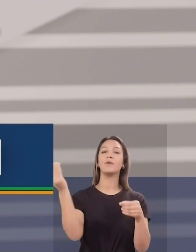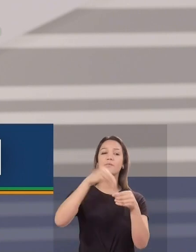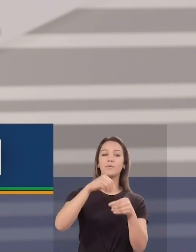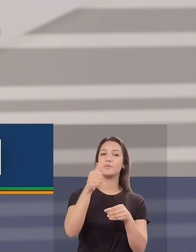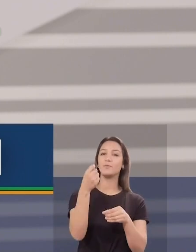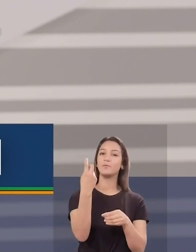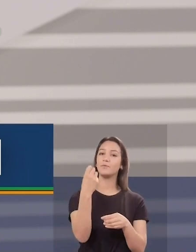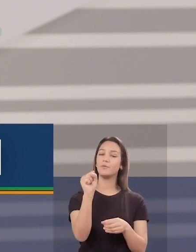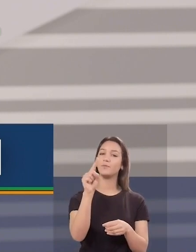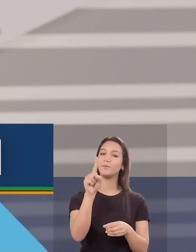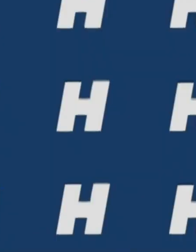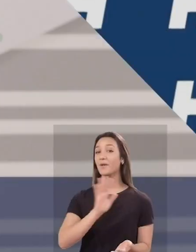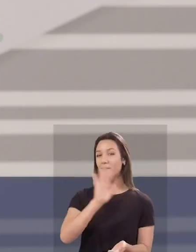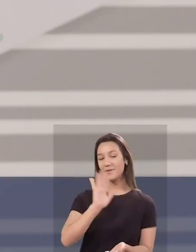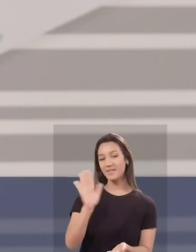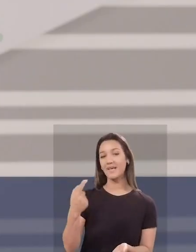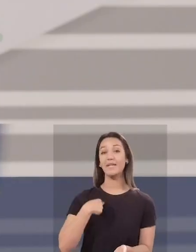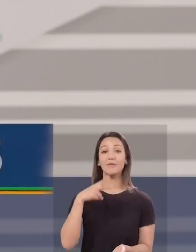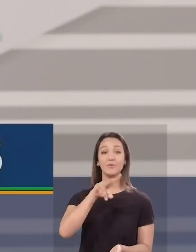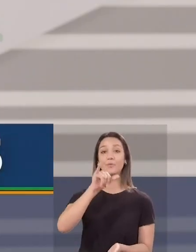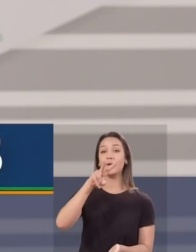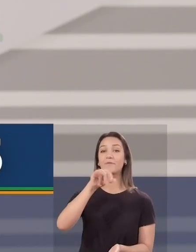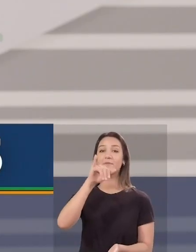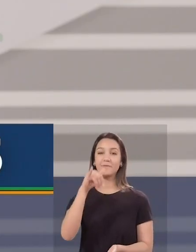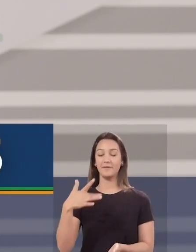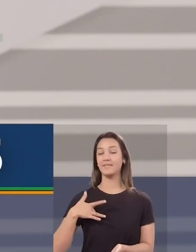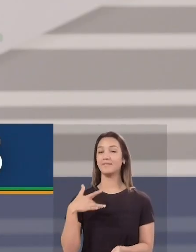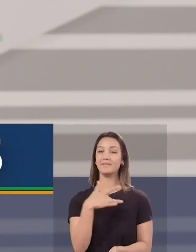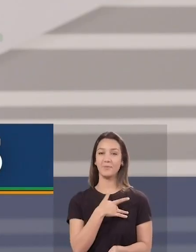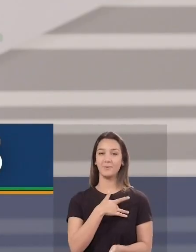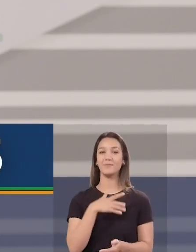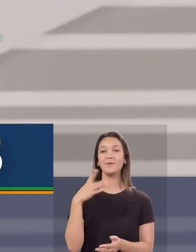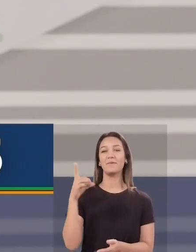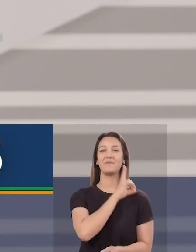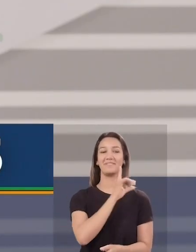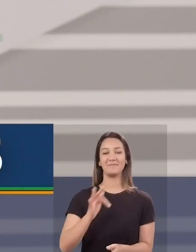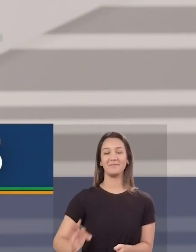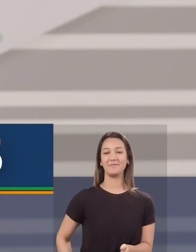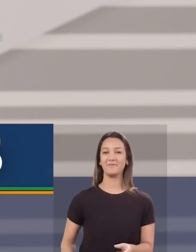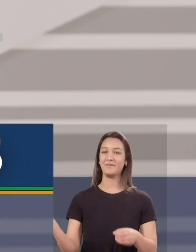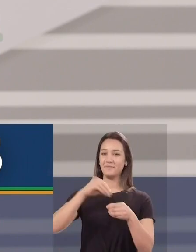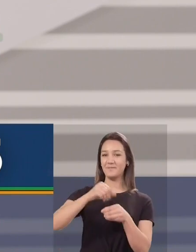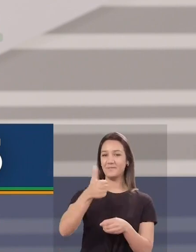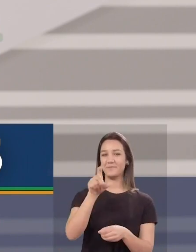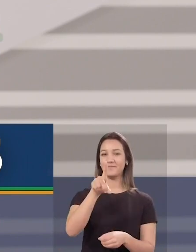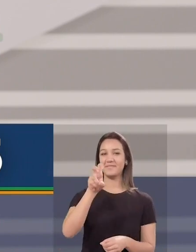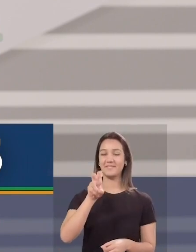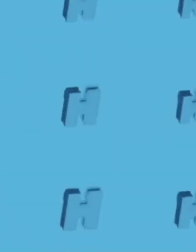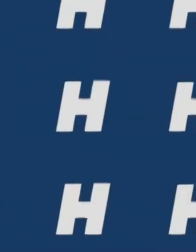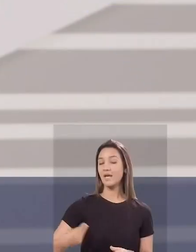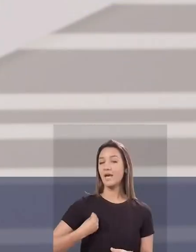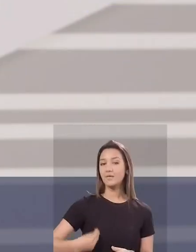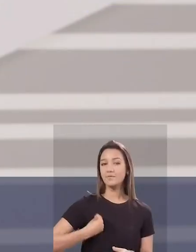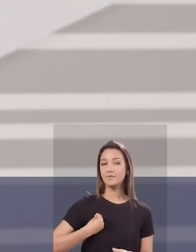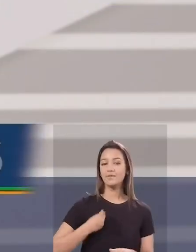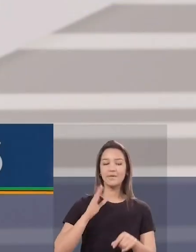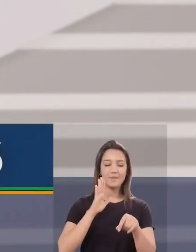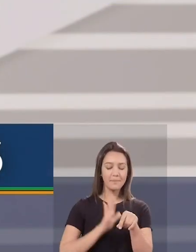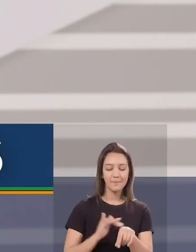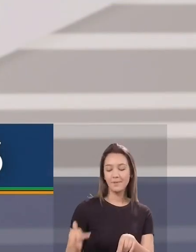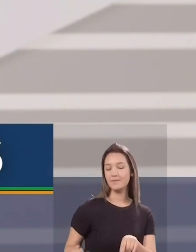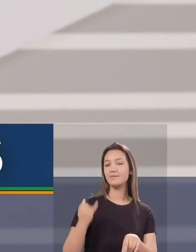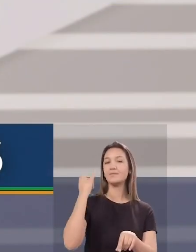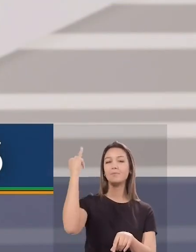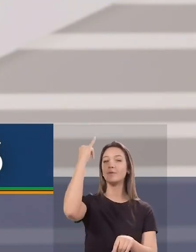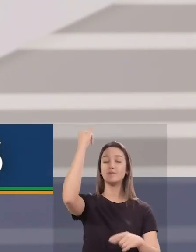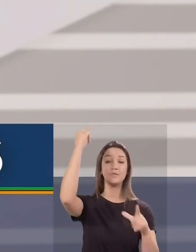luta. Vote 1181. Olá, eu sou a Vivi da Saúde. Para a deputada federal, vote 1115. A vida é